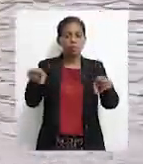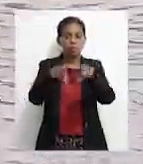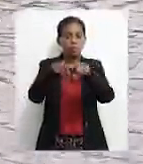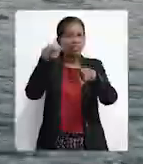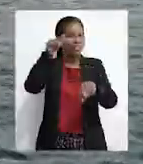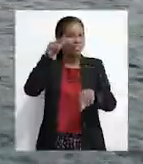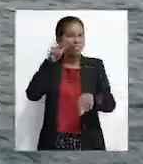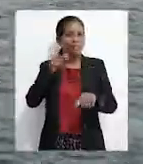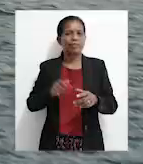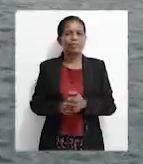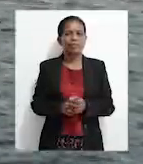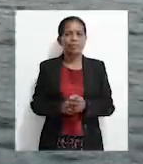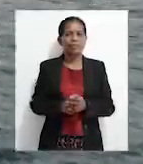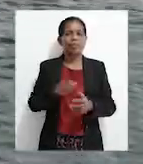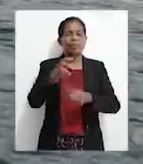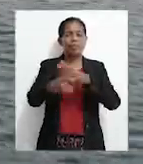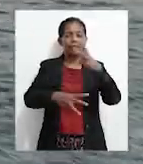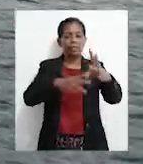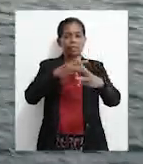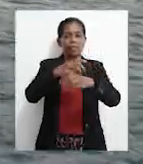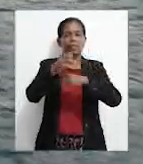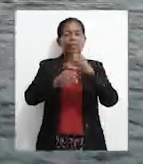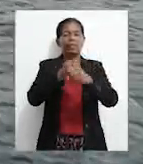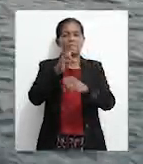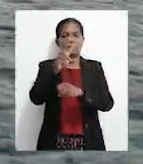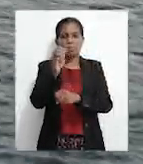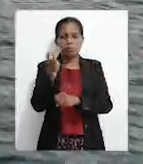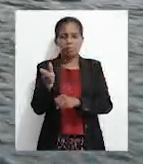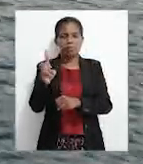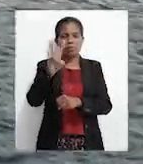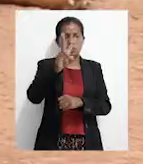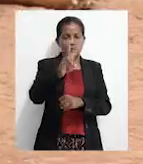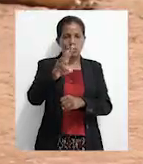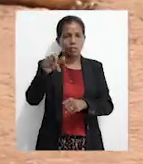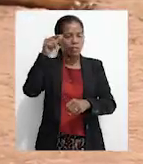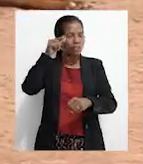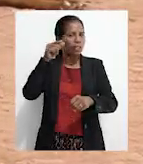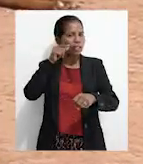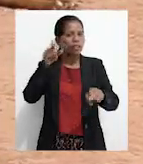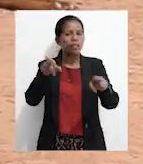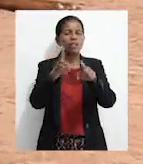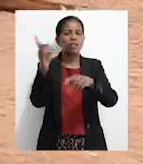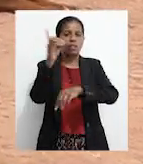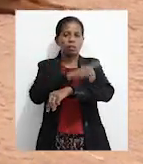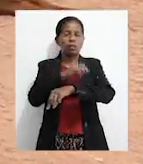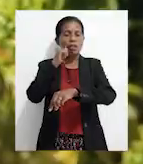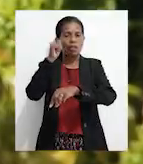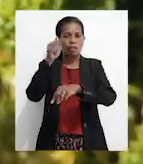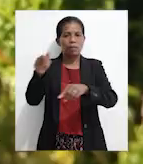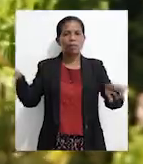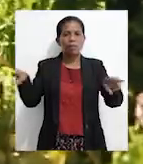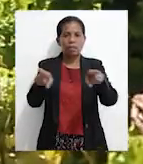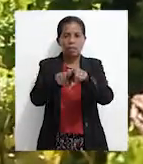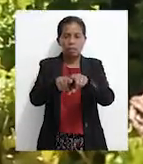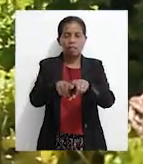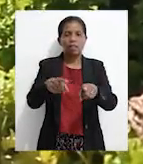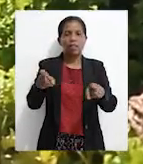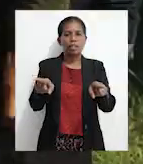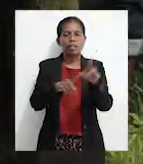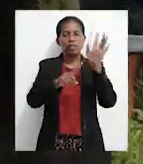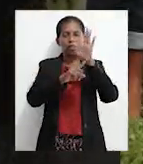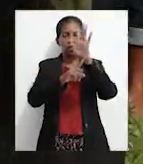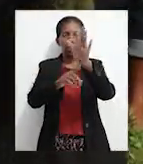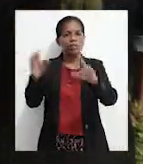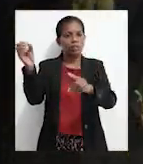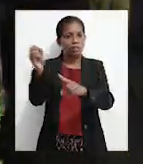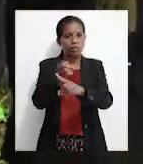género. Tema global tinang riung rua rua nulu racing rua igualdade de género balorong abang nebe sustentabel hanesan reconhecimento ida ba